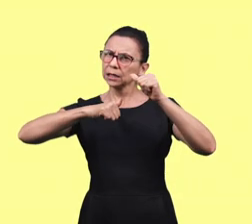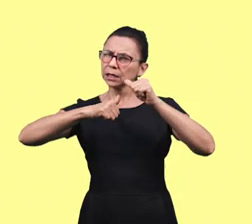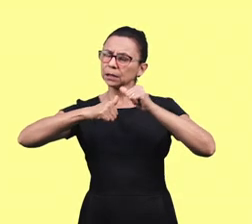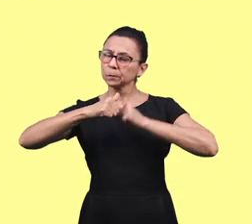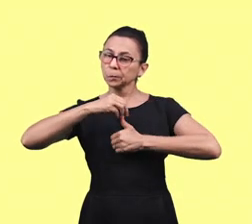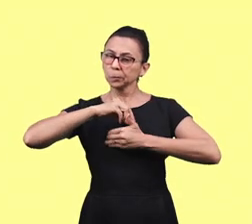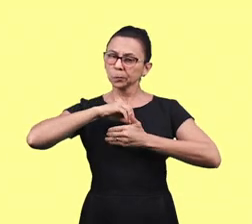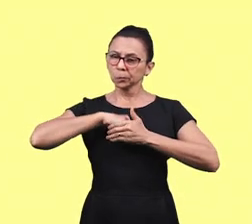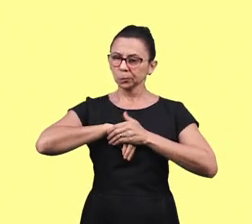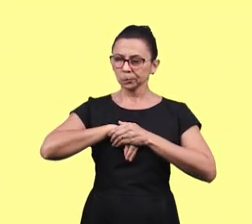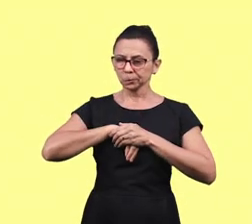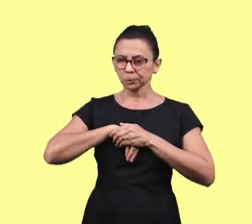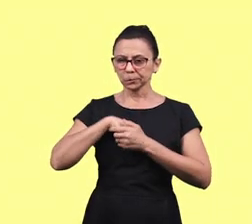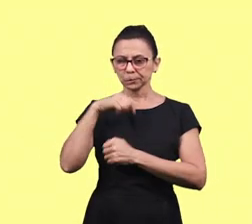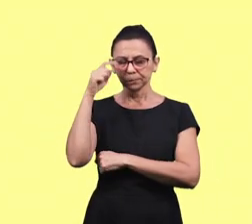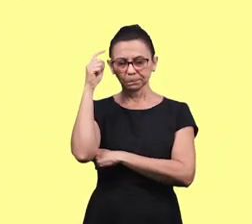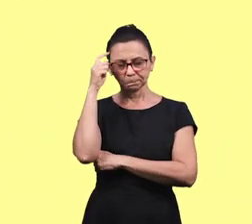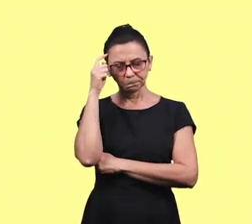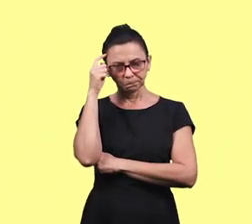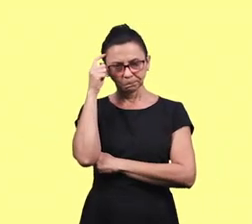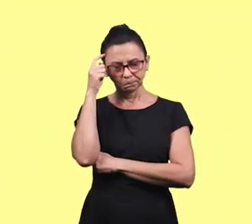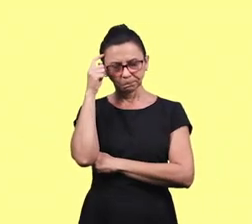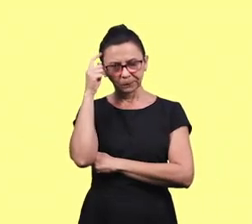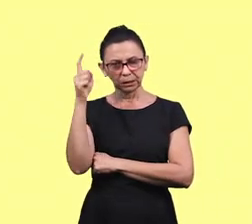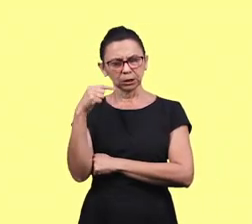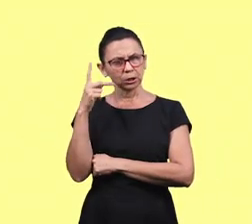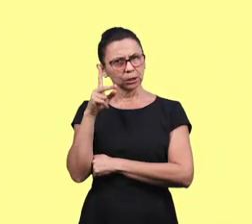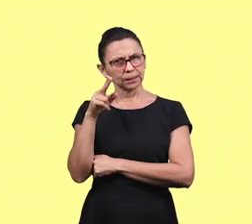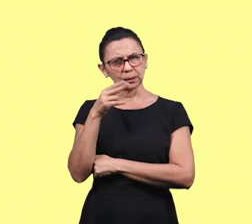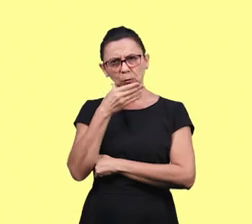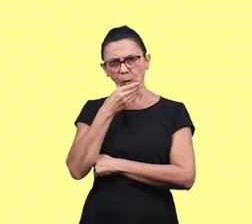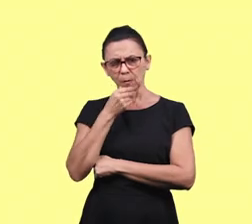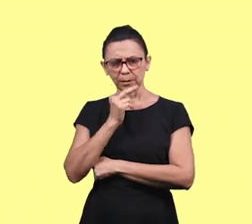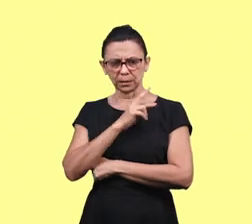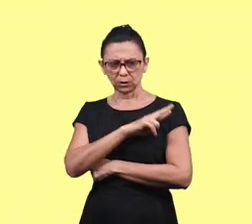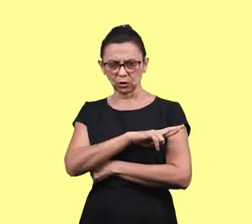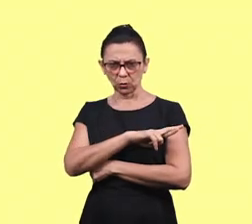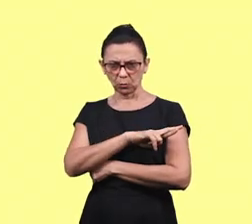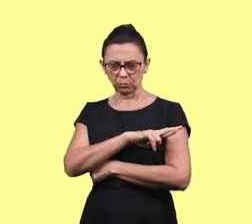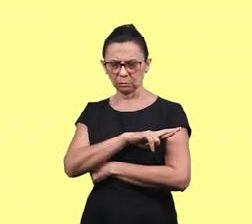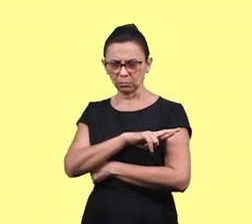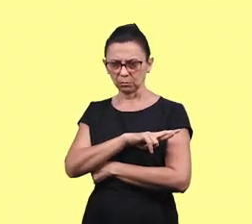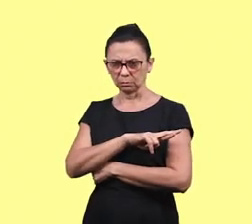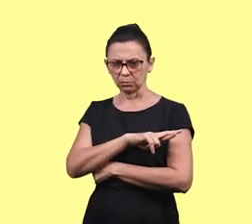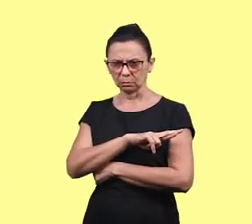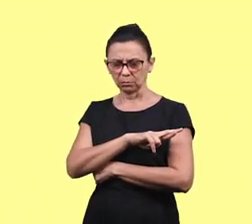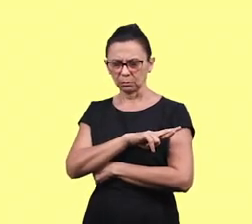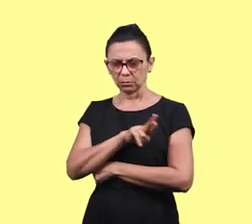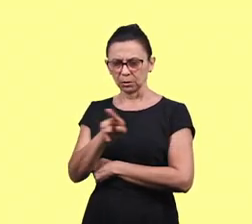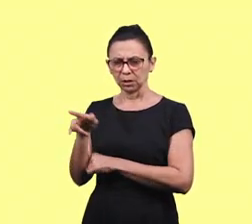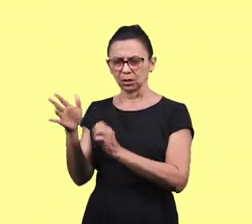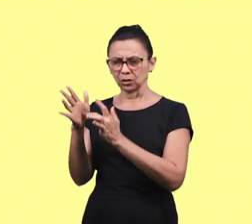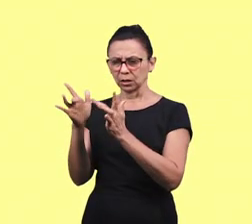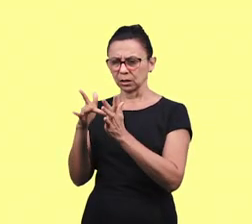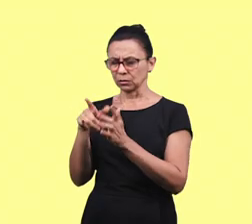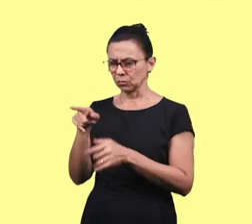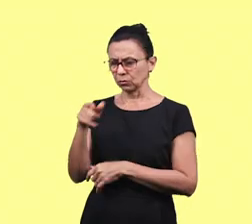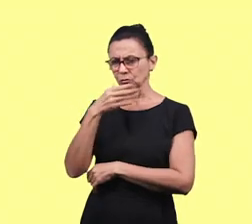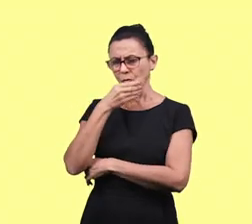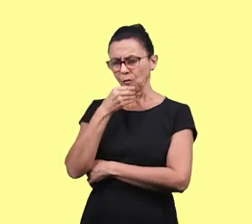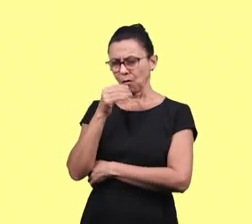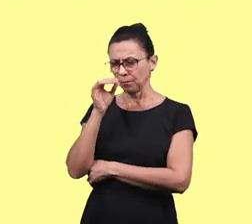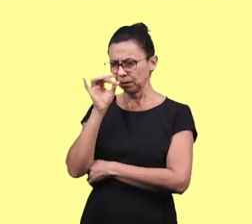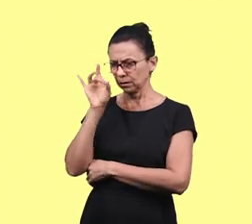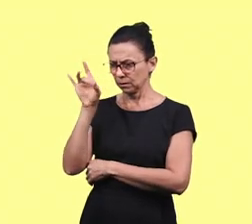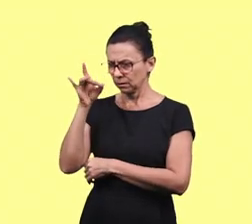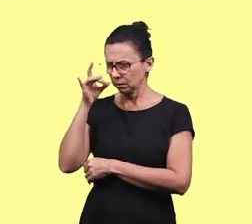comportamento? Nós estamos sendo como Simão, que não deu valor para Jesus, que se achava mais importante do que